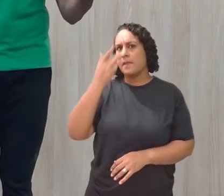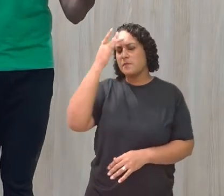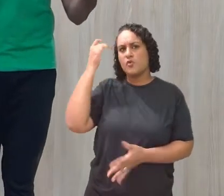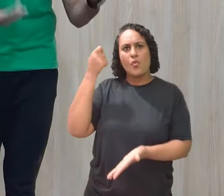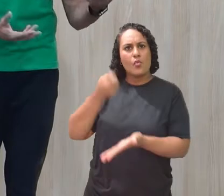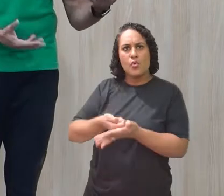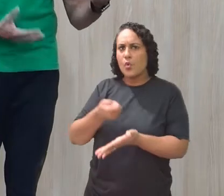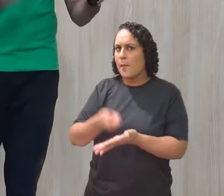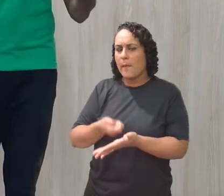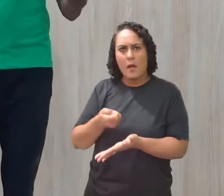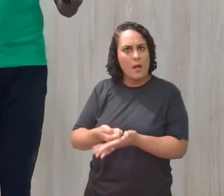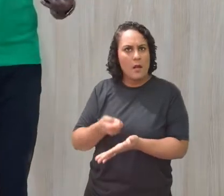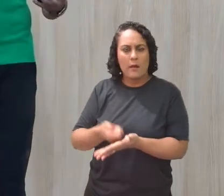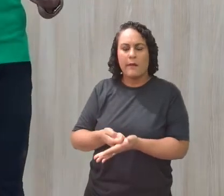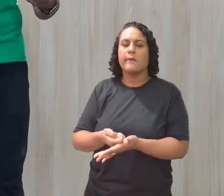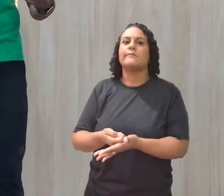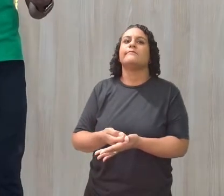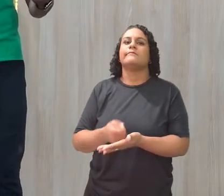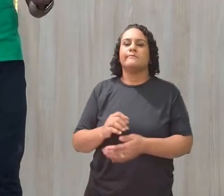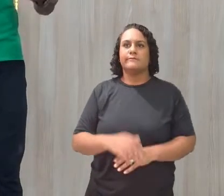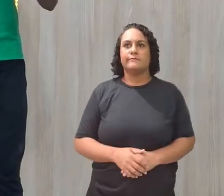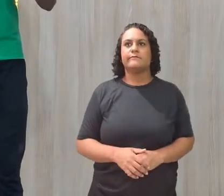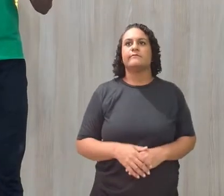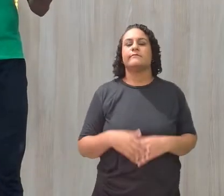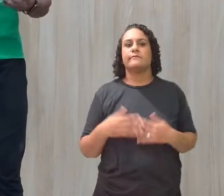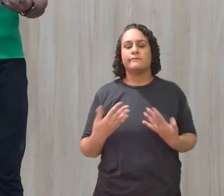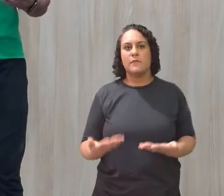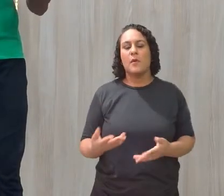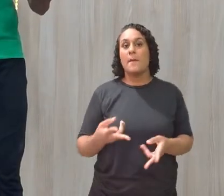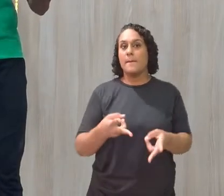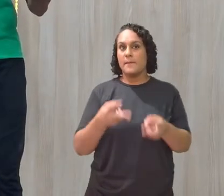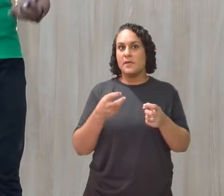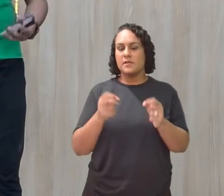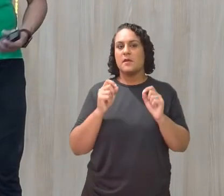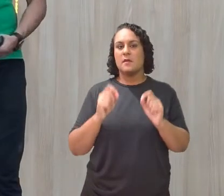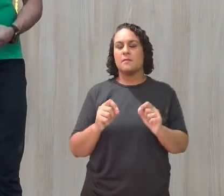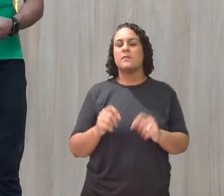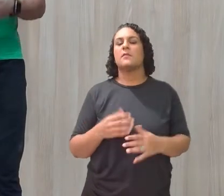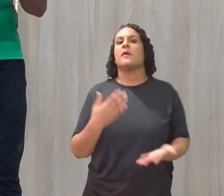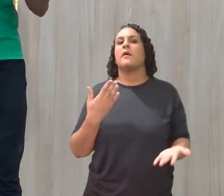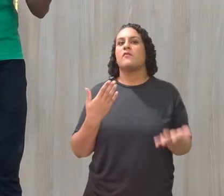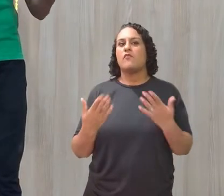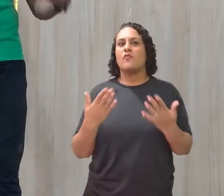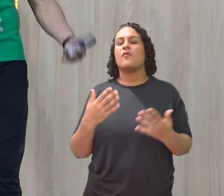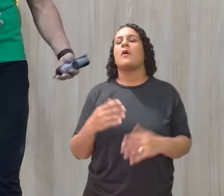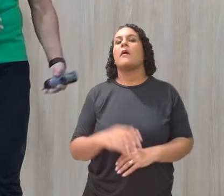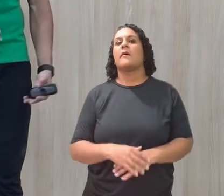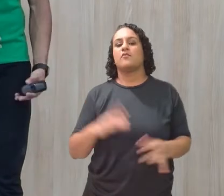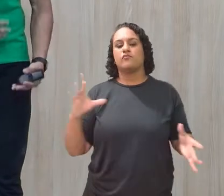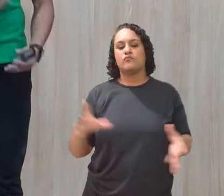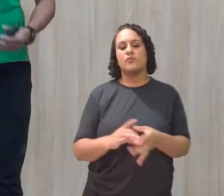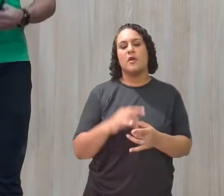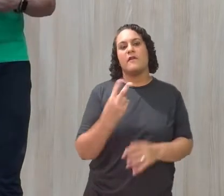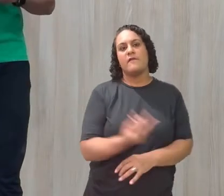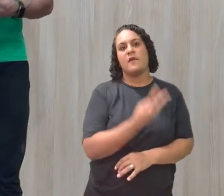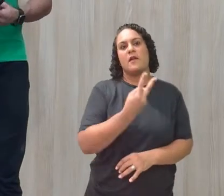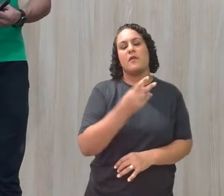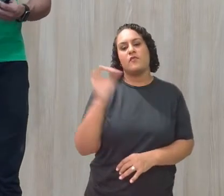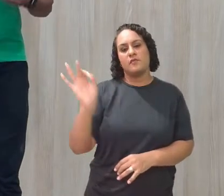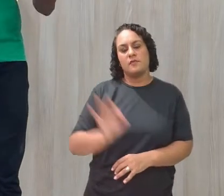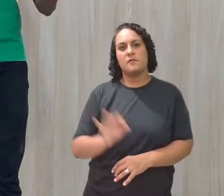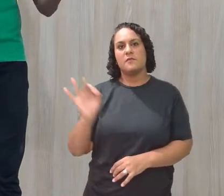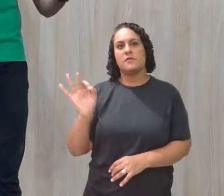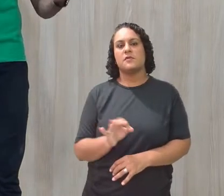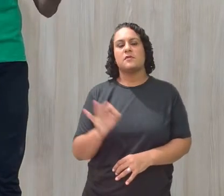100% menos os 34%. Então, nota que eu vou sempre associar essa ideia dos valores com essa ideia da